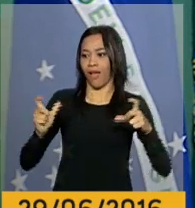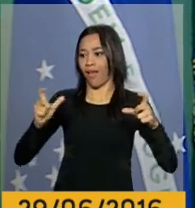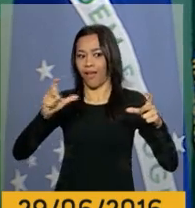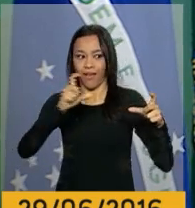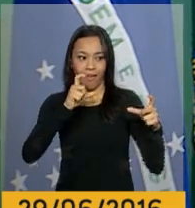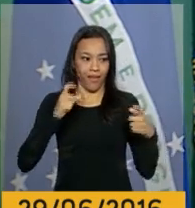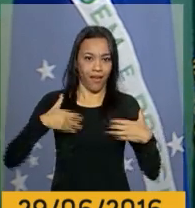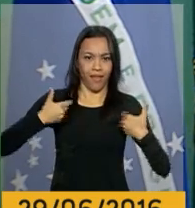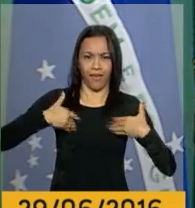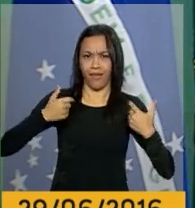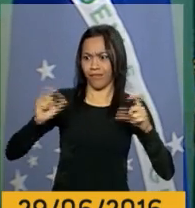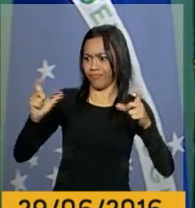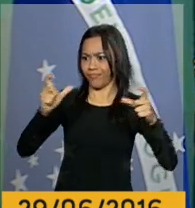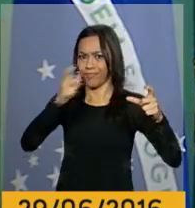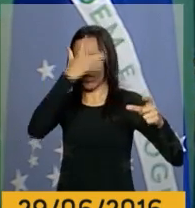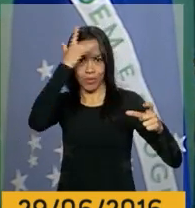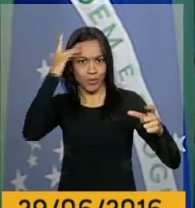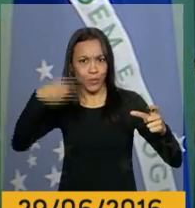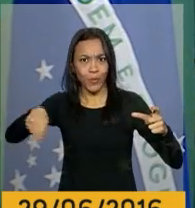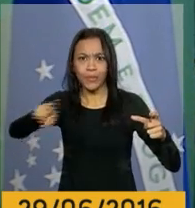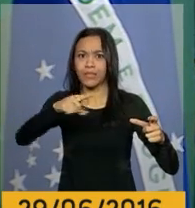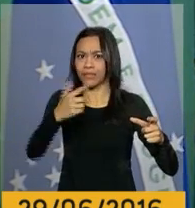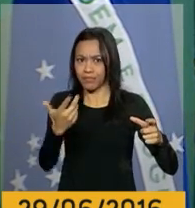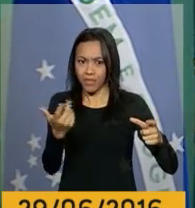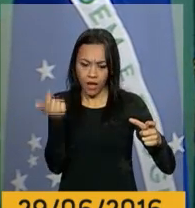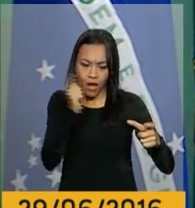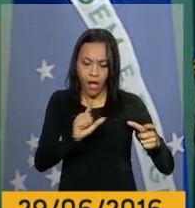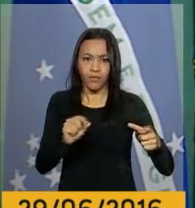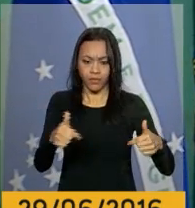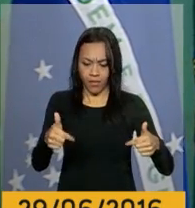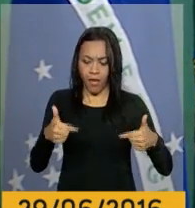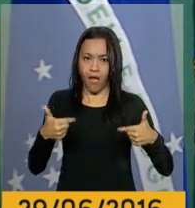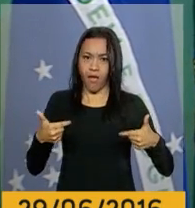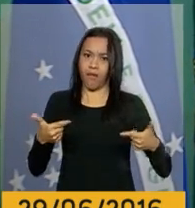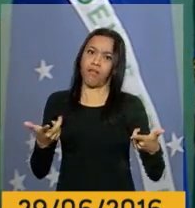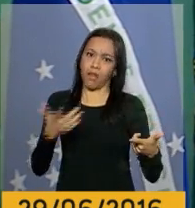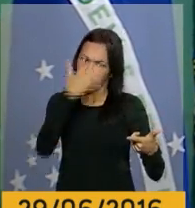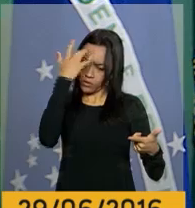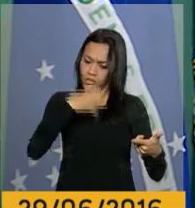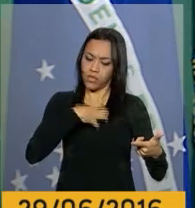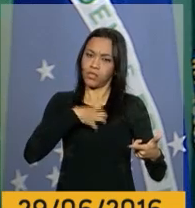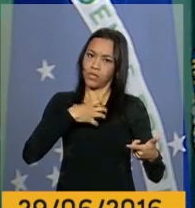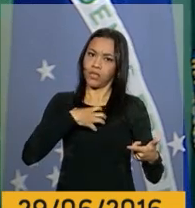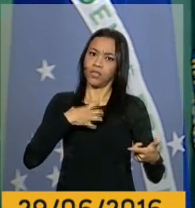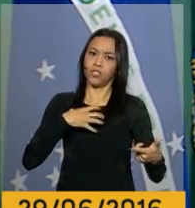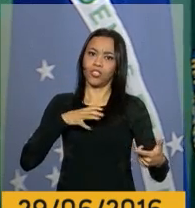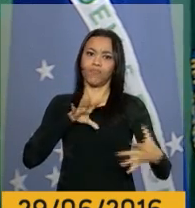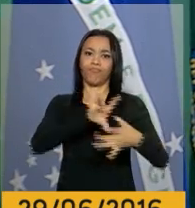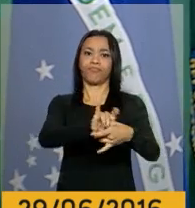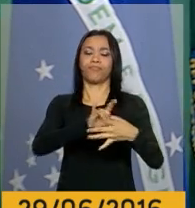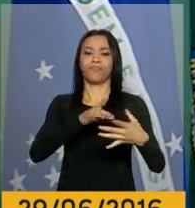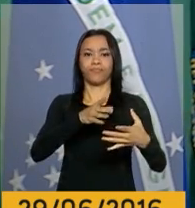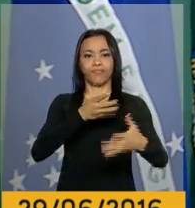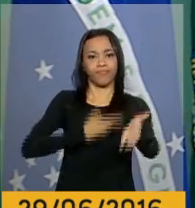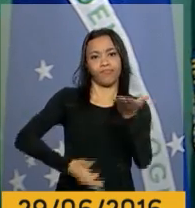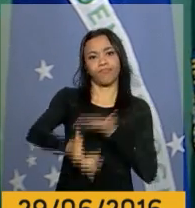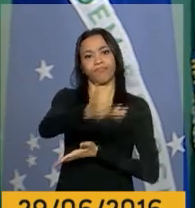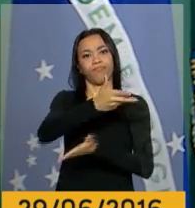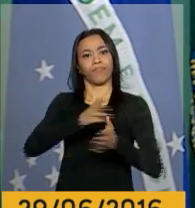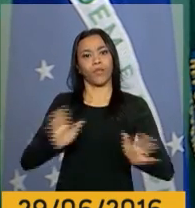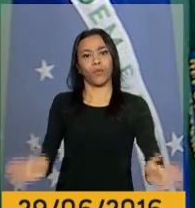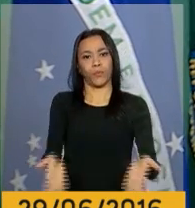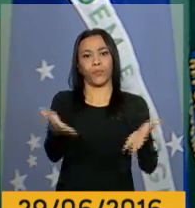dos operários, não é, Rodrigo? Uma coisa extraordinária, porque o cidadão se sente integrado,